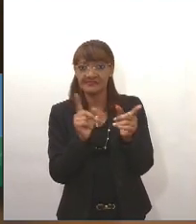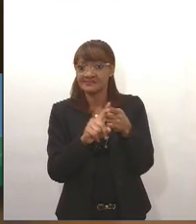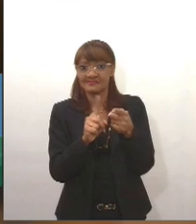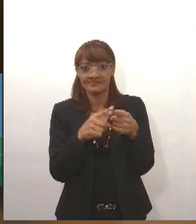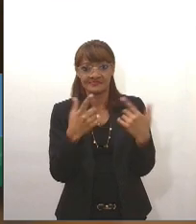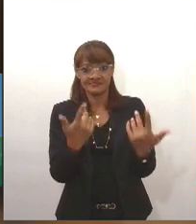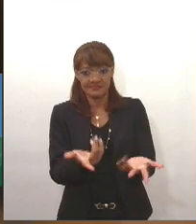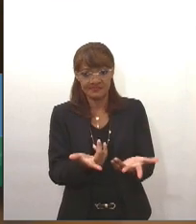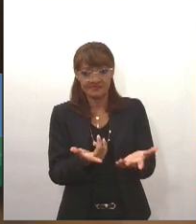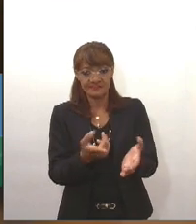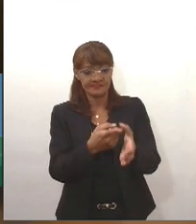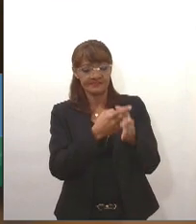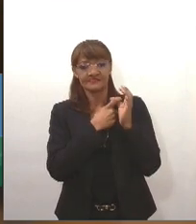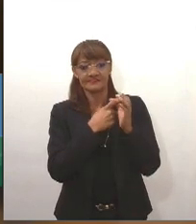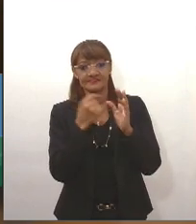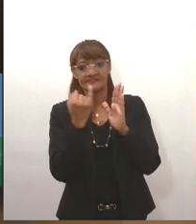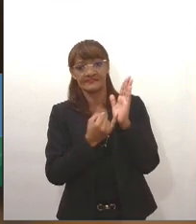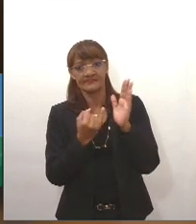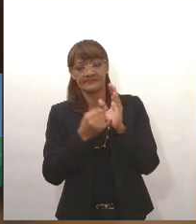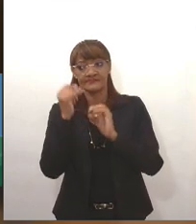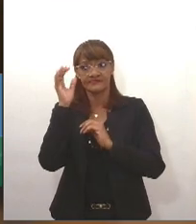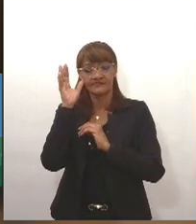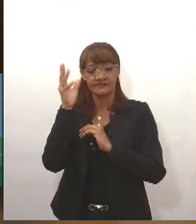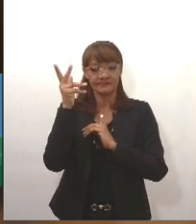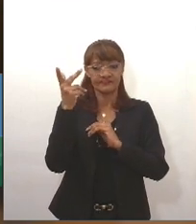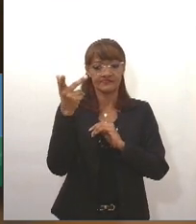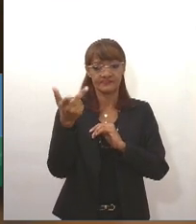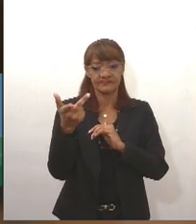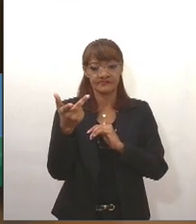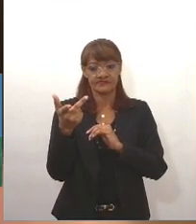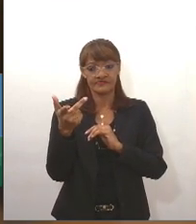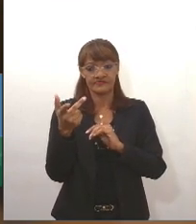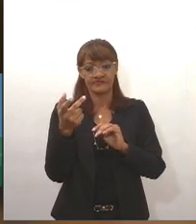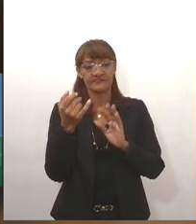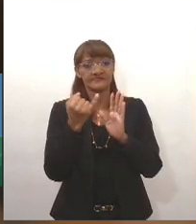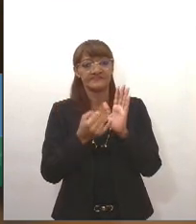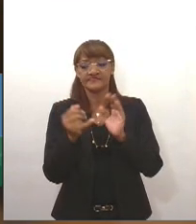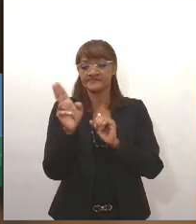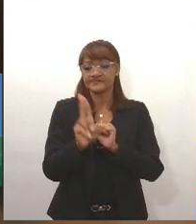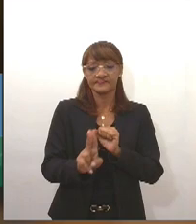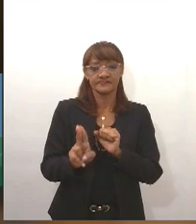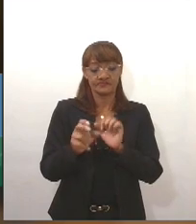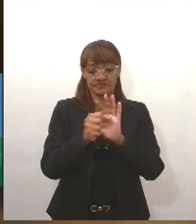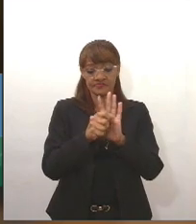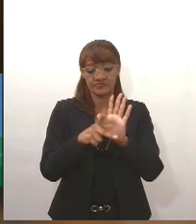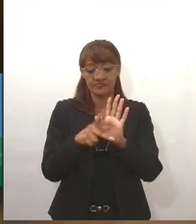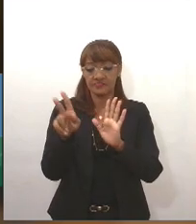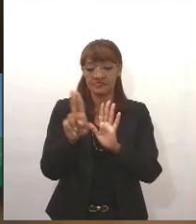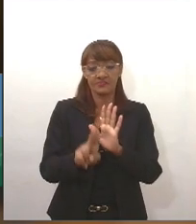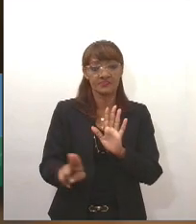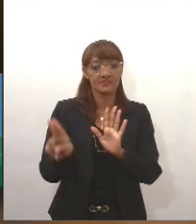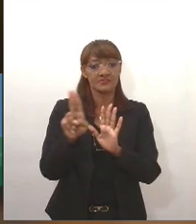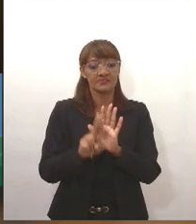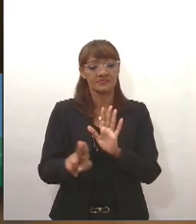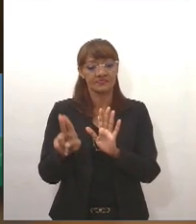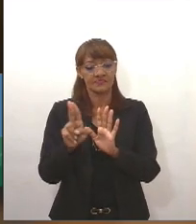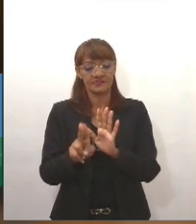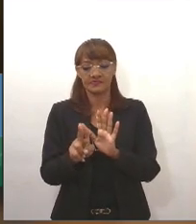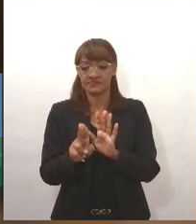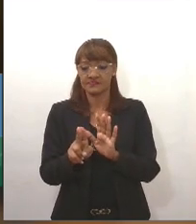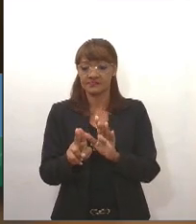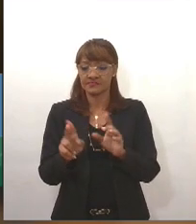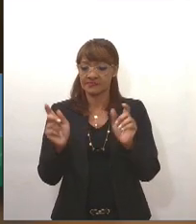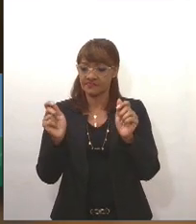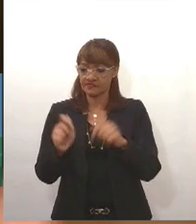Imposto caso este aplicativo seja usado para a a a prática de uma fraude